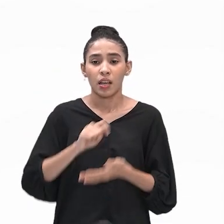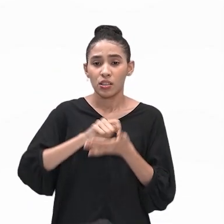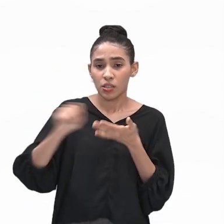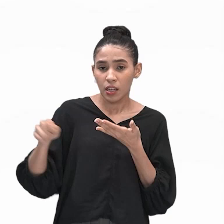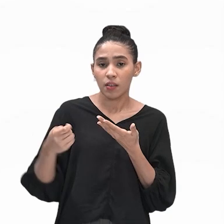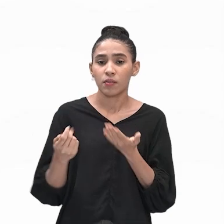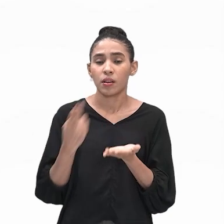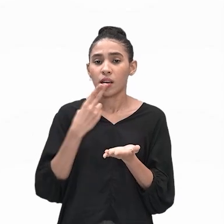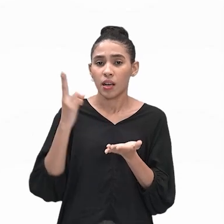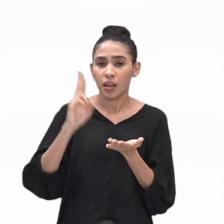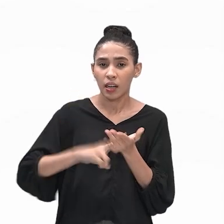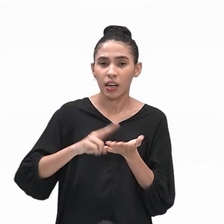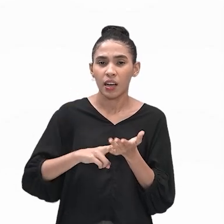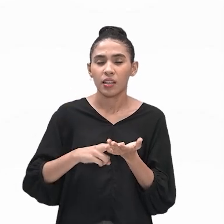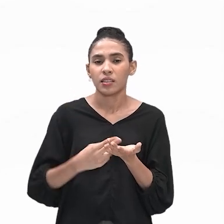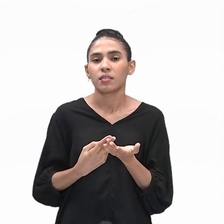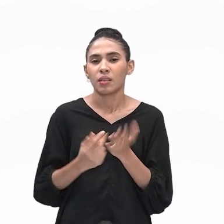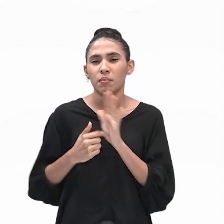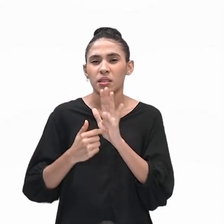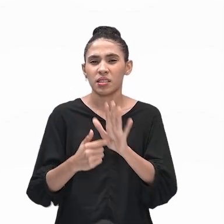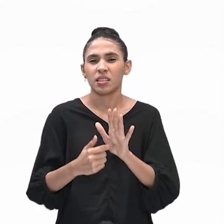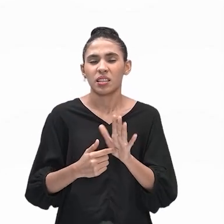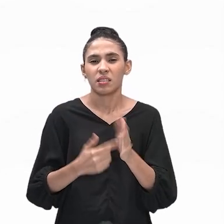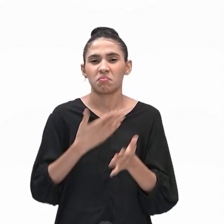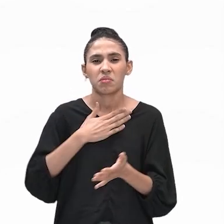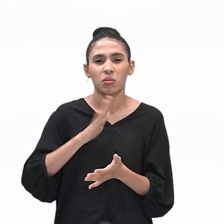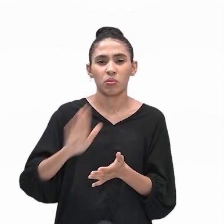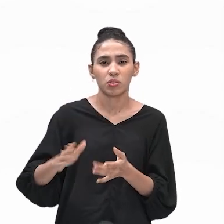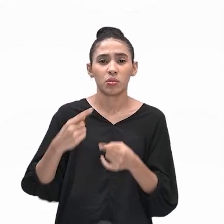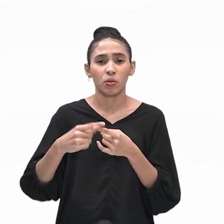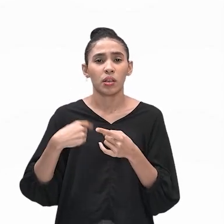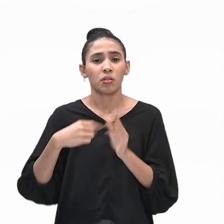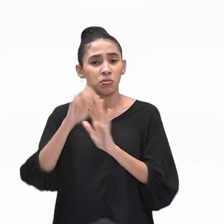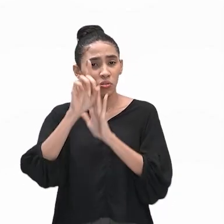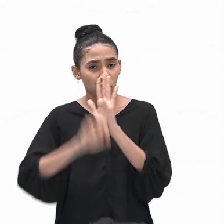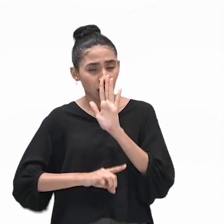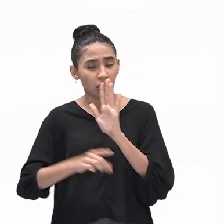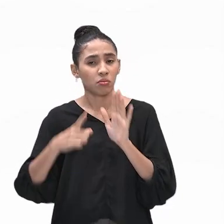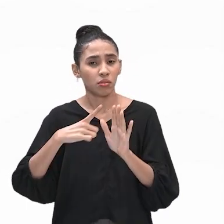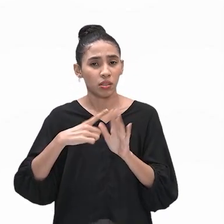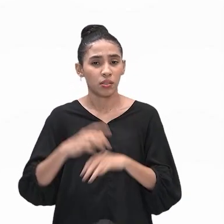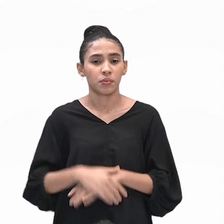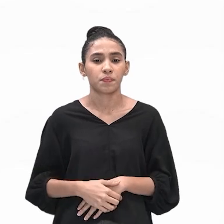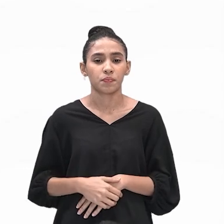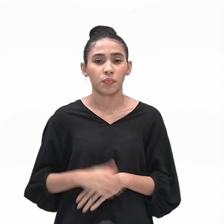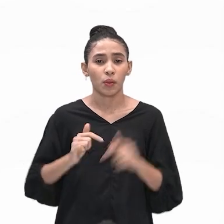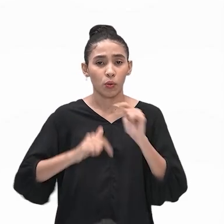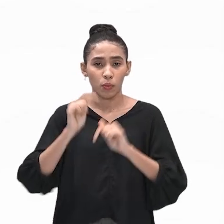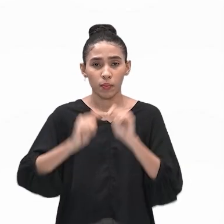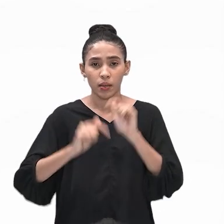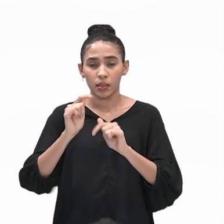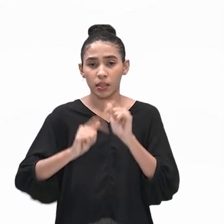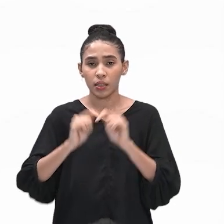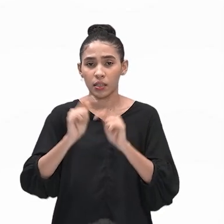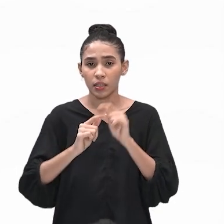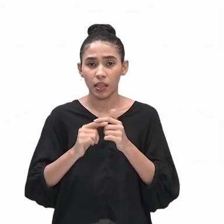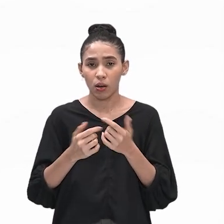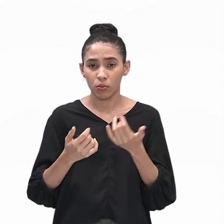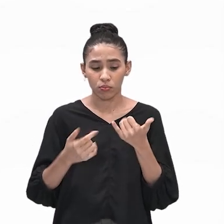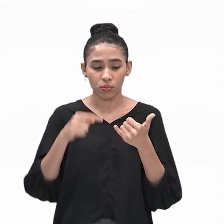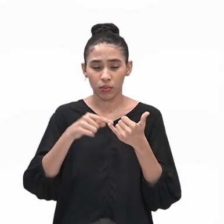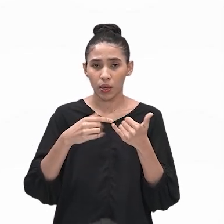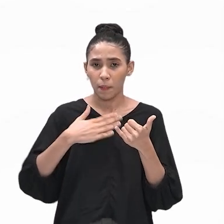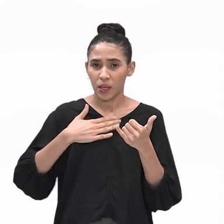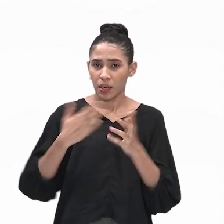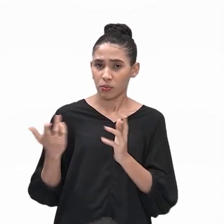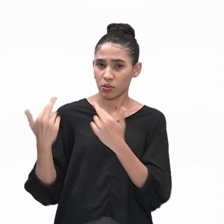para demonstrar minha insatisfação, pois sei que tenho direitos como consumidor. O produto não foi danificado por mim e não se